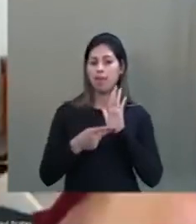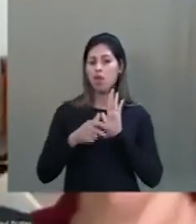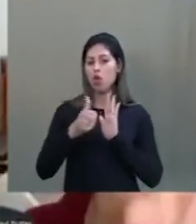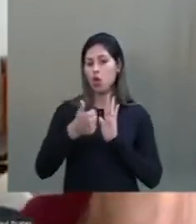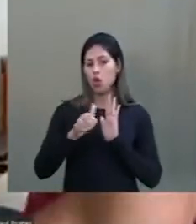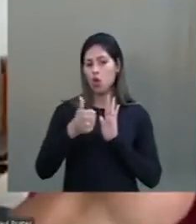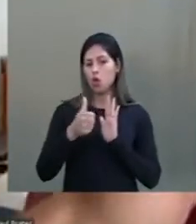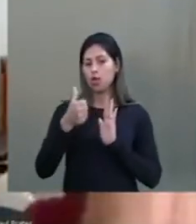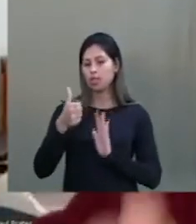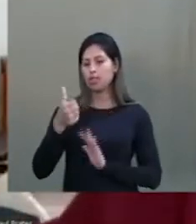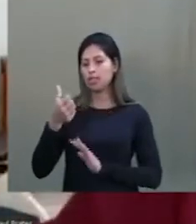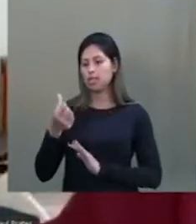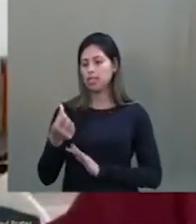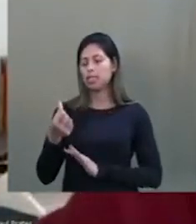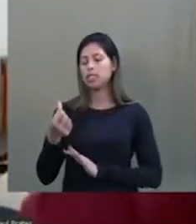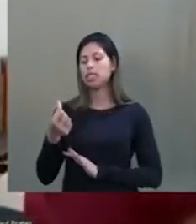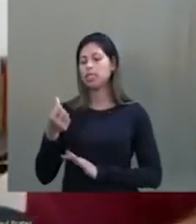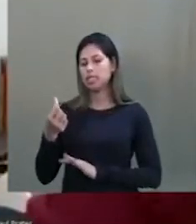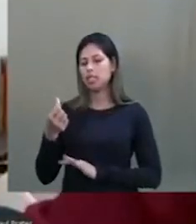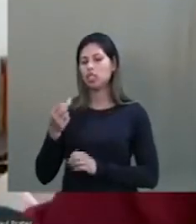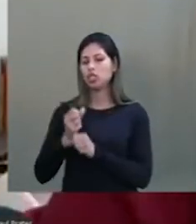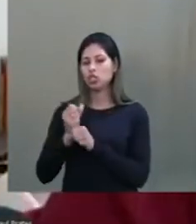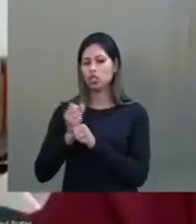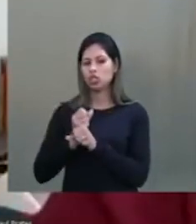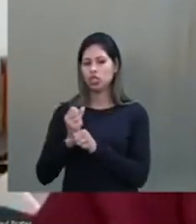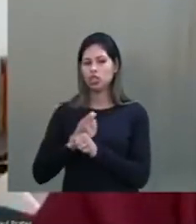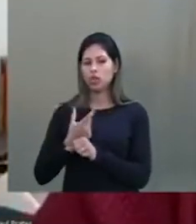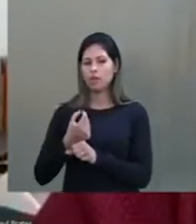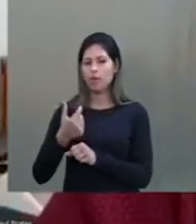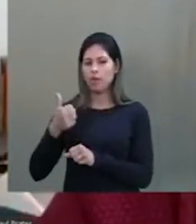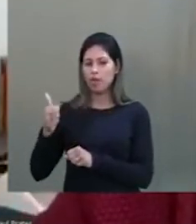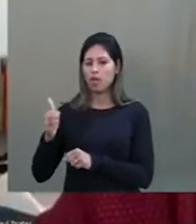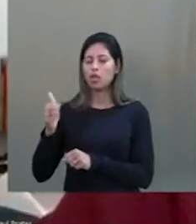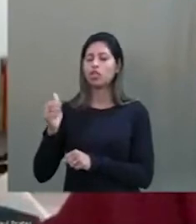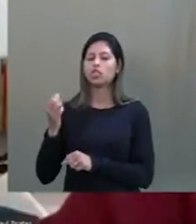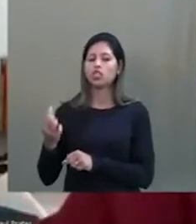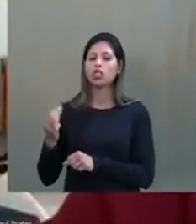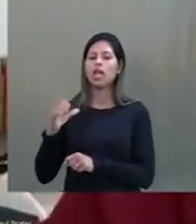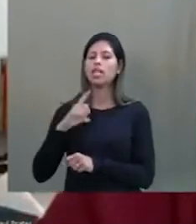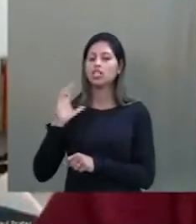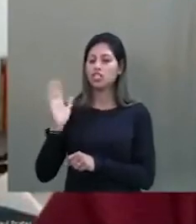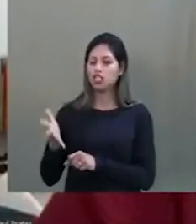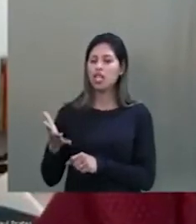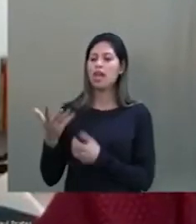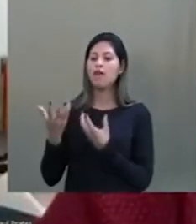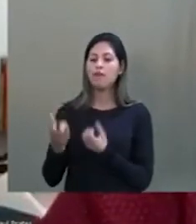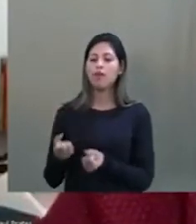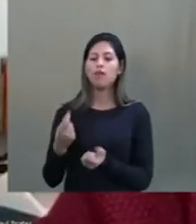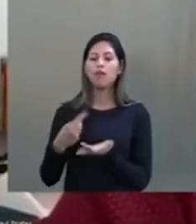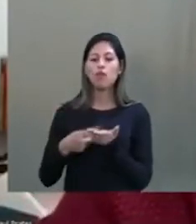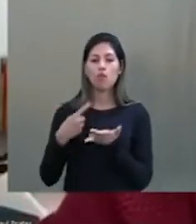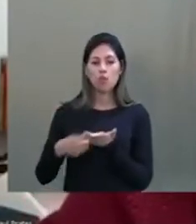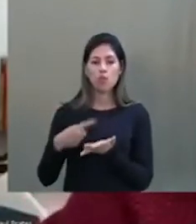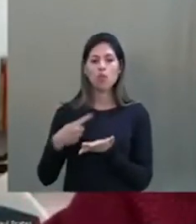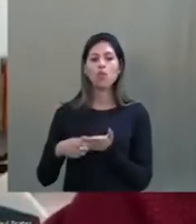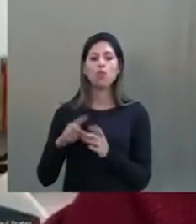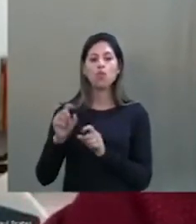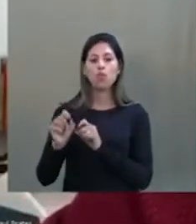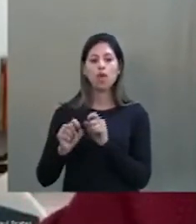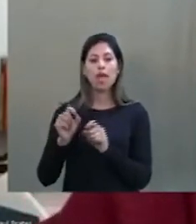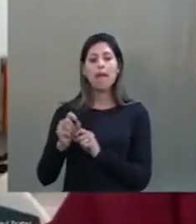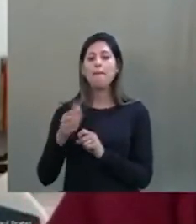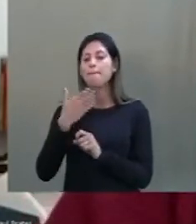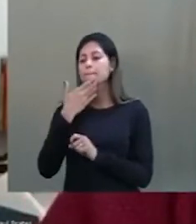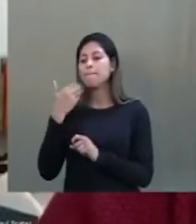1116/2022, deixo aqui bem registrado. A favor do pagamento do reembolso de estresse, da liberação dos valores do FGTS para auxílio do pagamento de